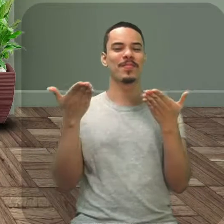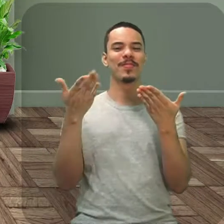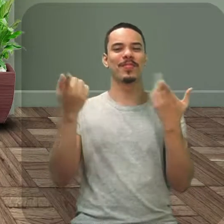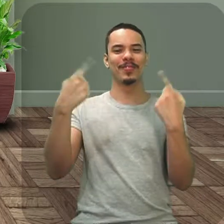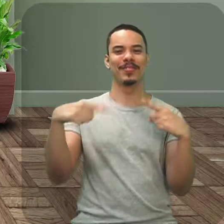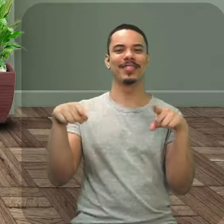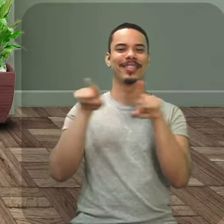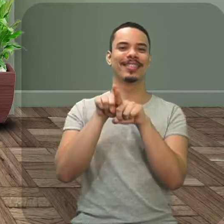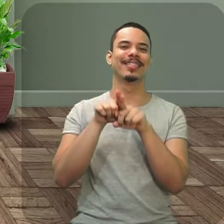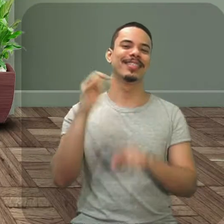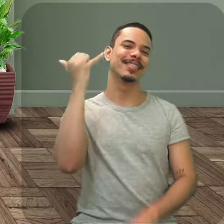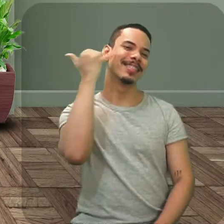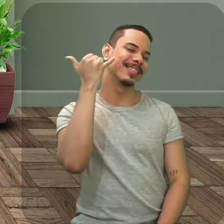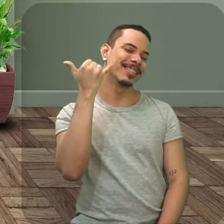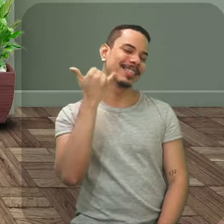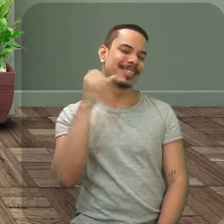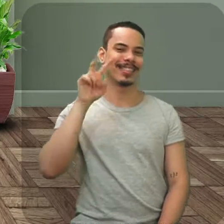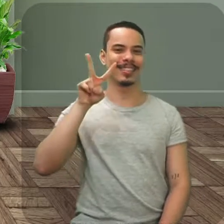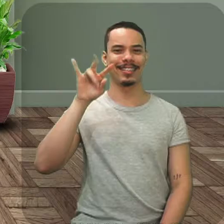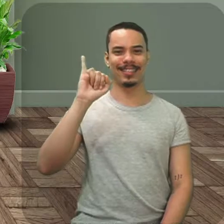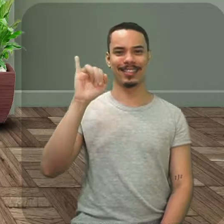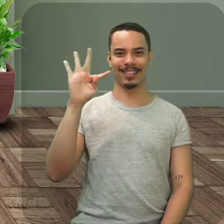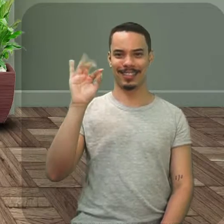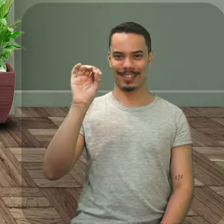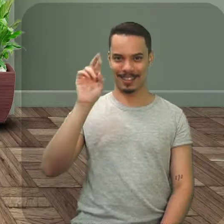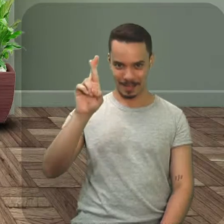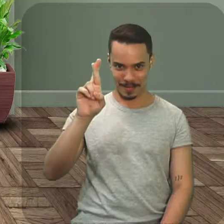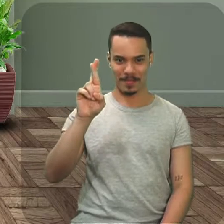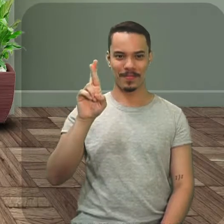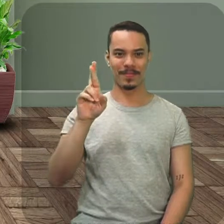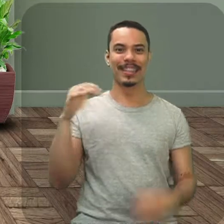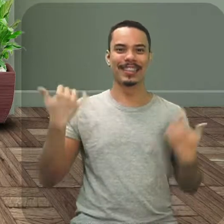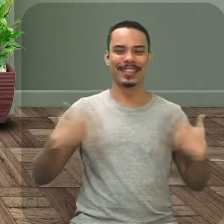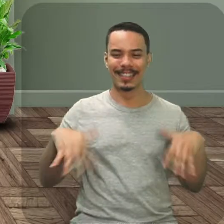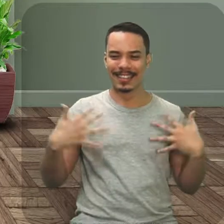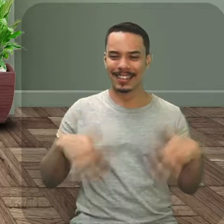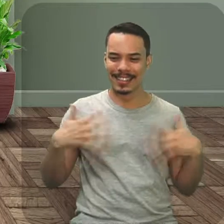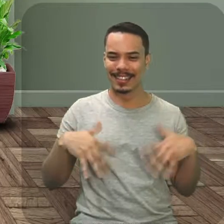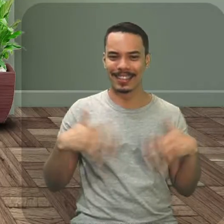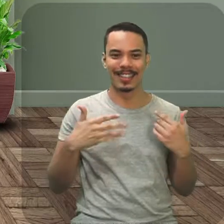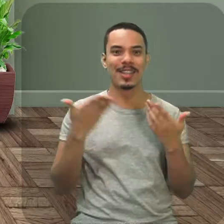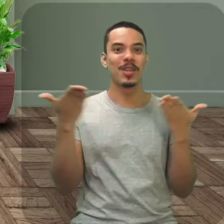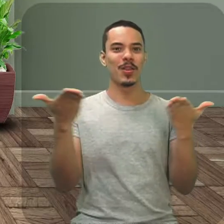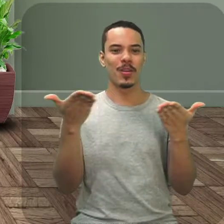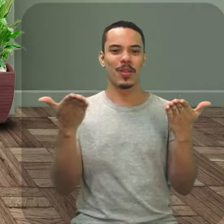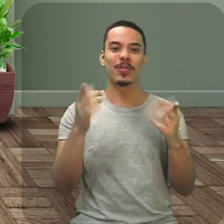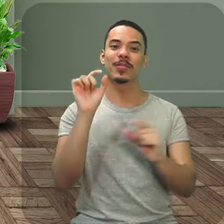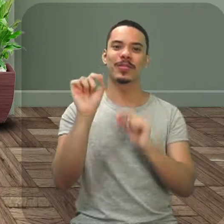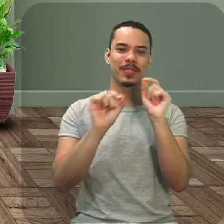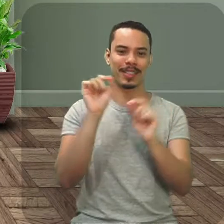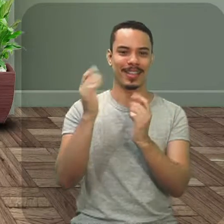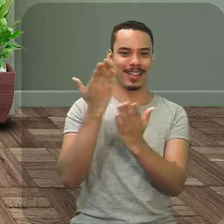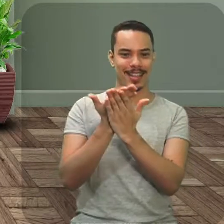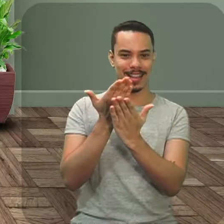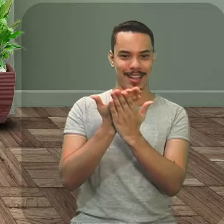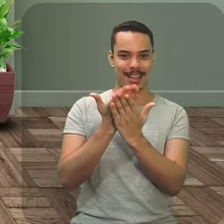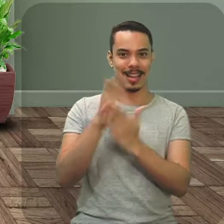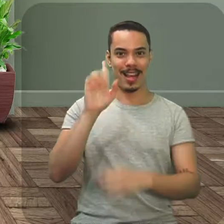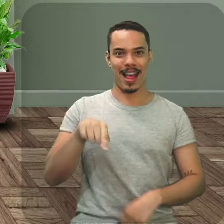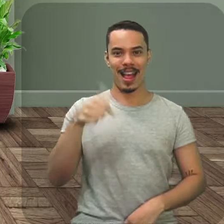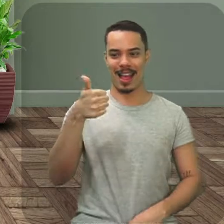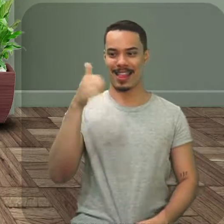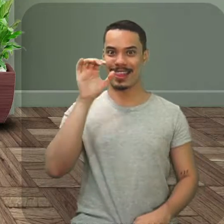parceiro Victor Aguiar olha aí ó olha só a gente hoje nossa nossa aula é